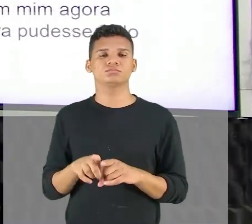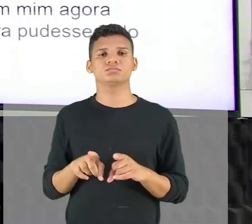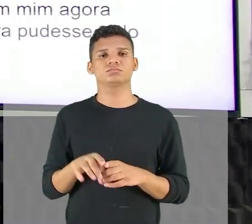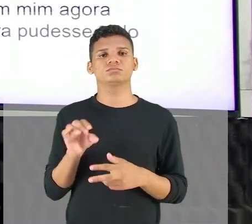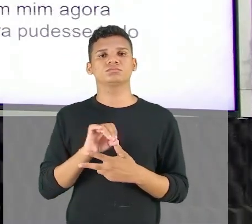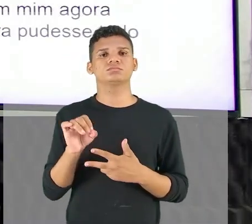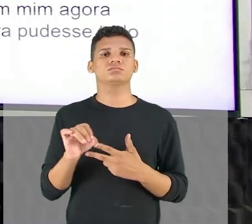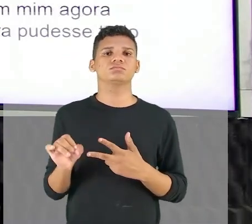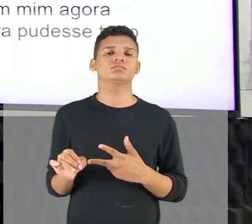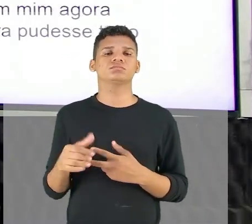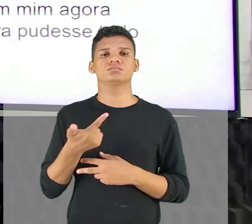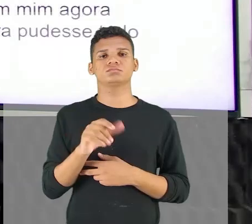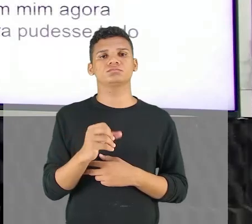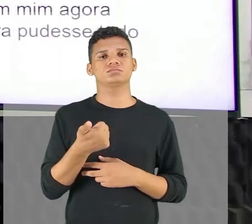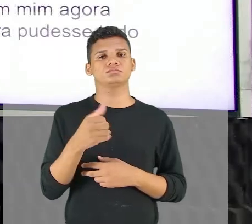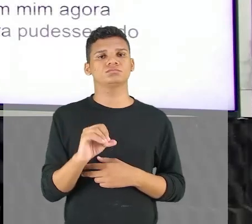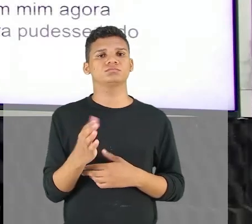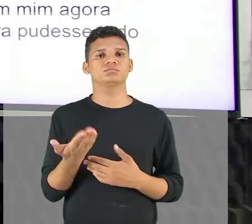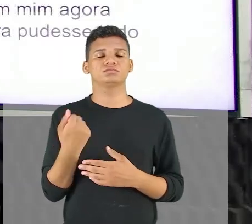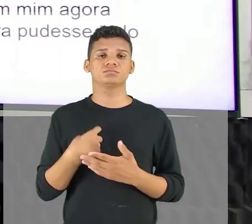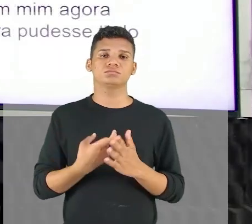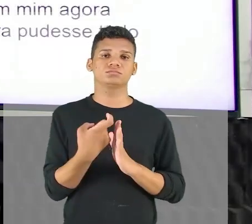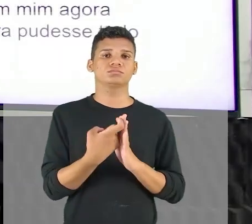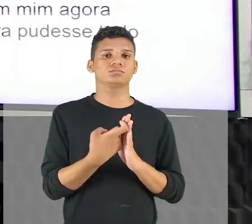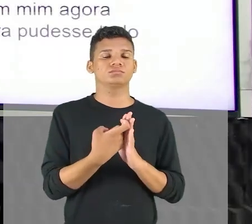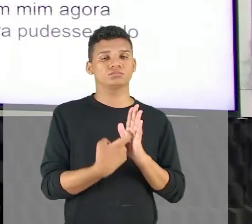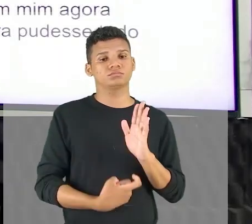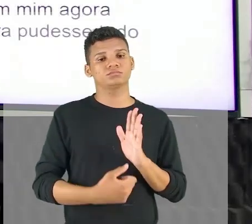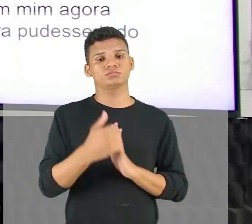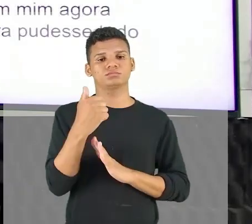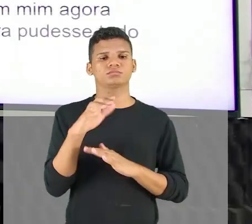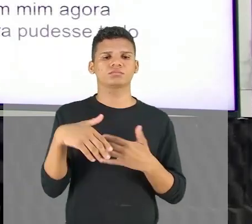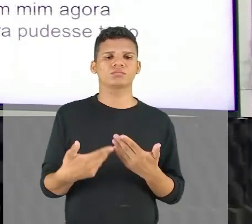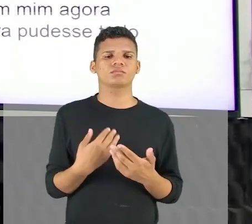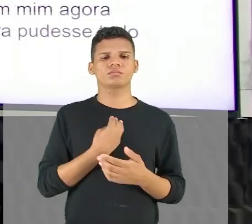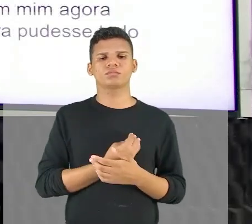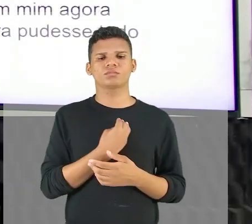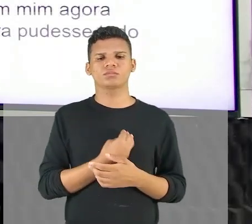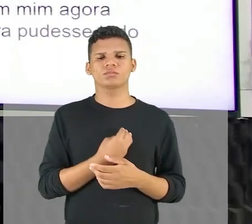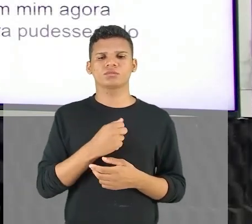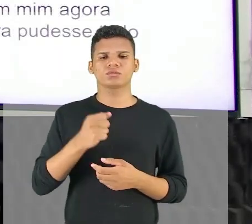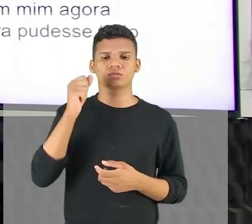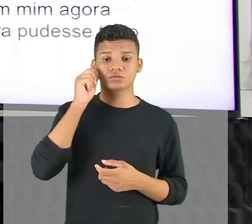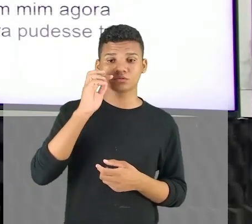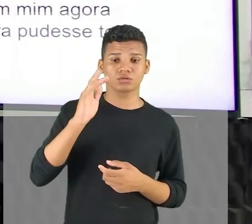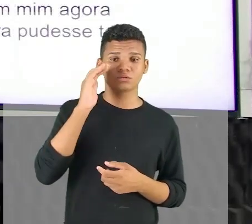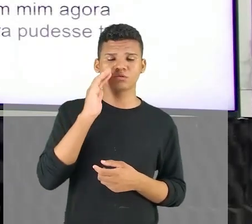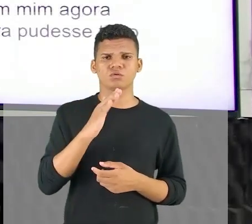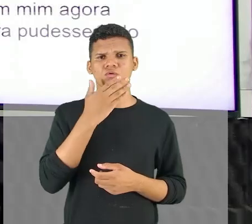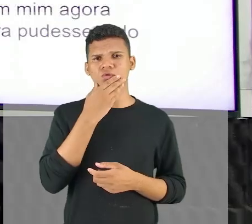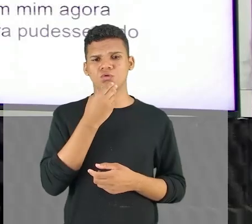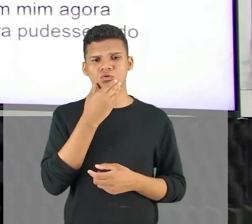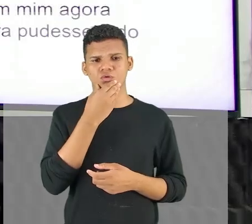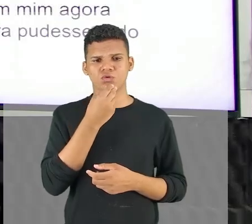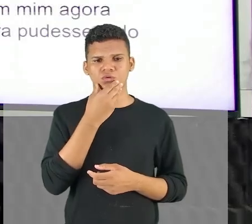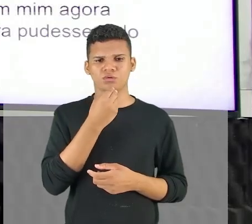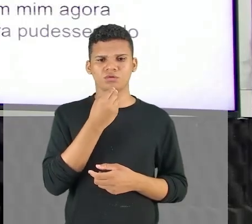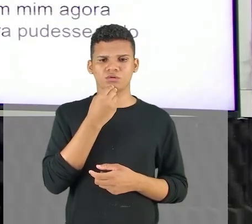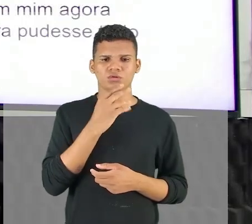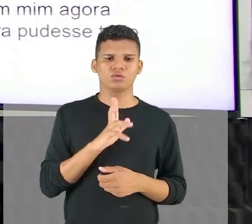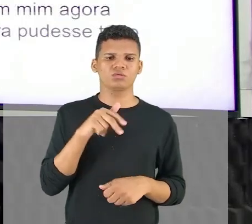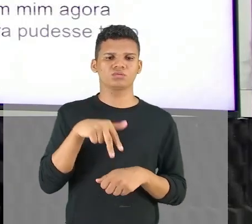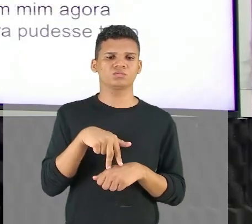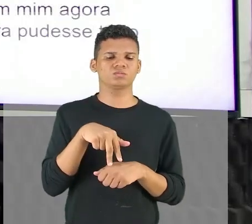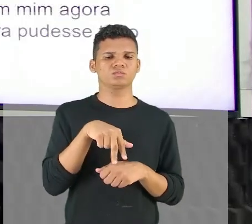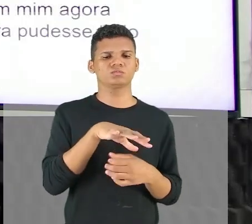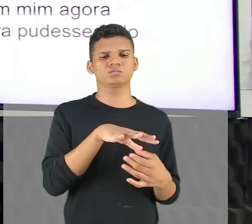Enem de 2019. Vamos ao texto 1. Um dia vivi a ilusão de que ser homem que o